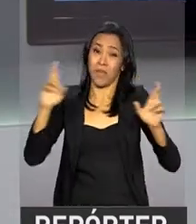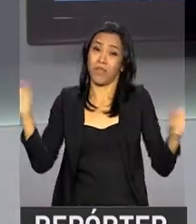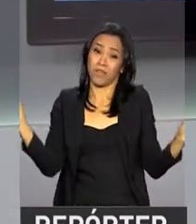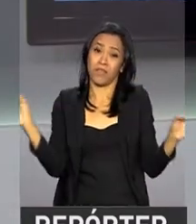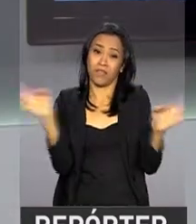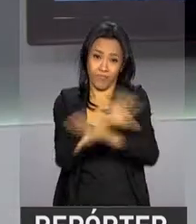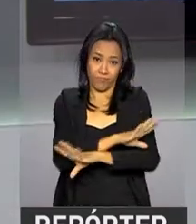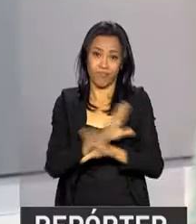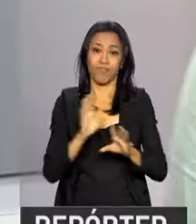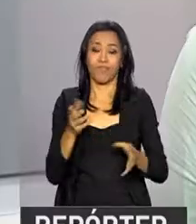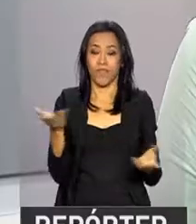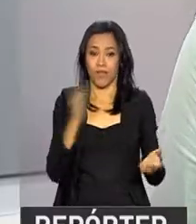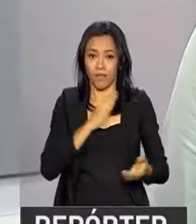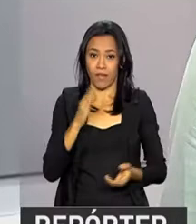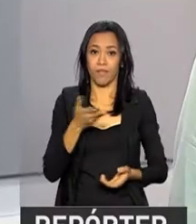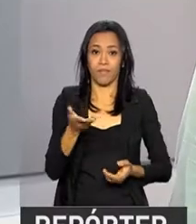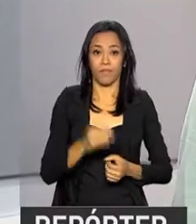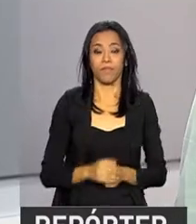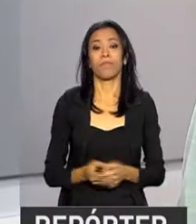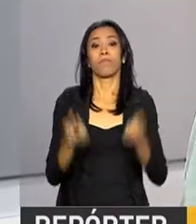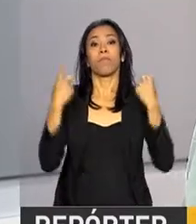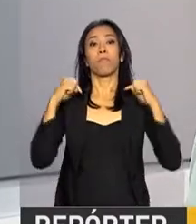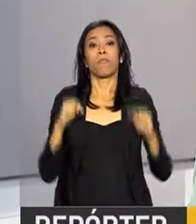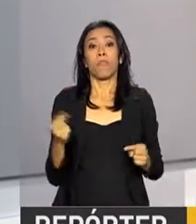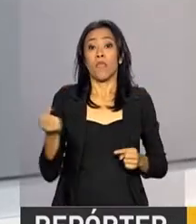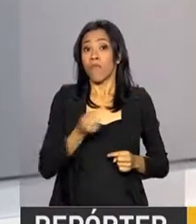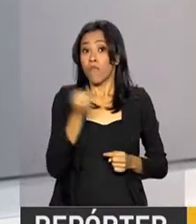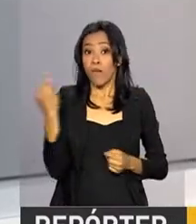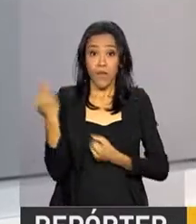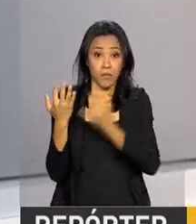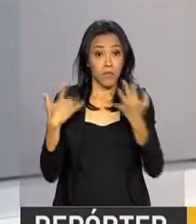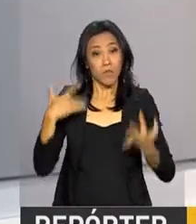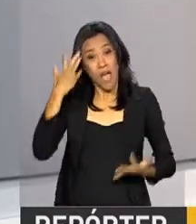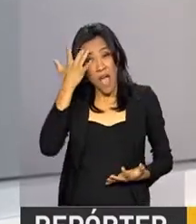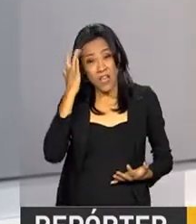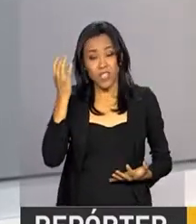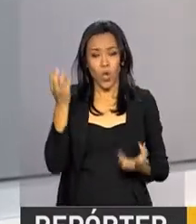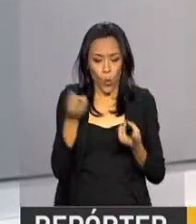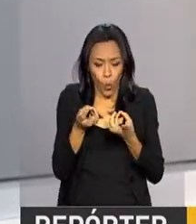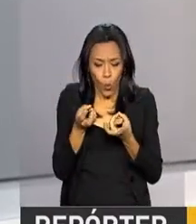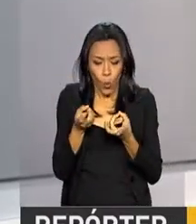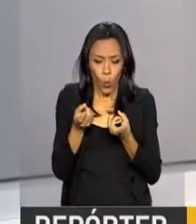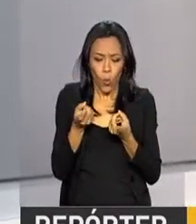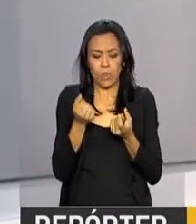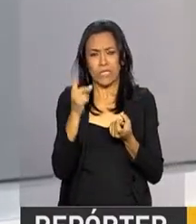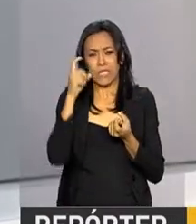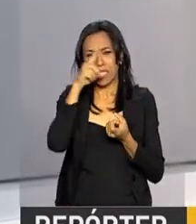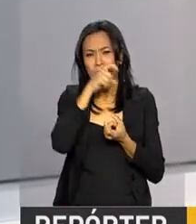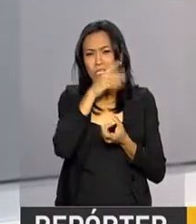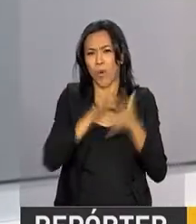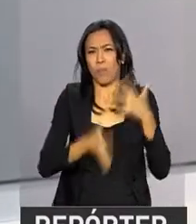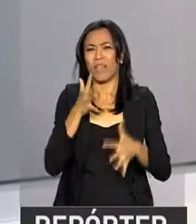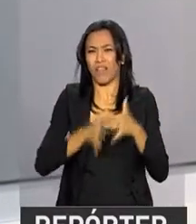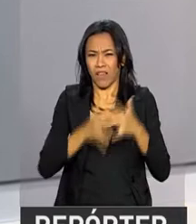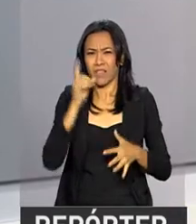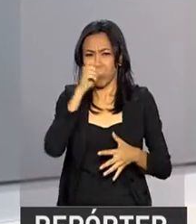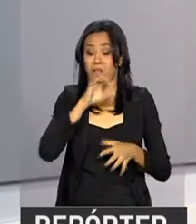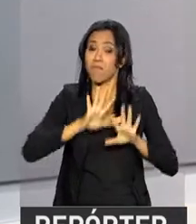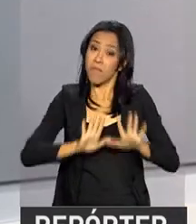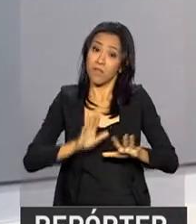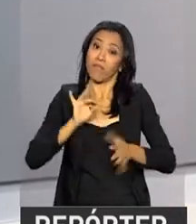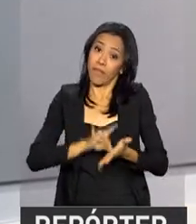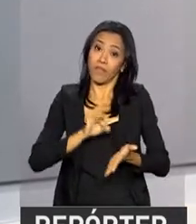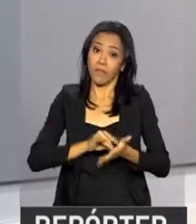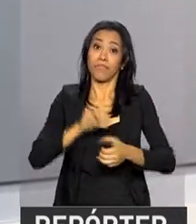controlado logo muita gente acha fazer as contas uma tarefa complicada mas a verdade é que a matemática está presente